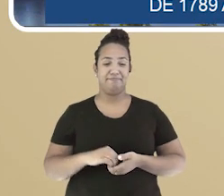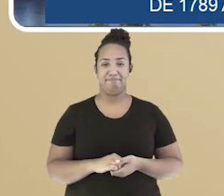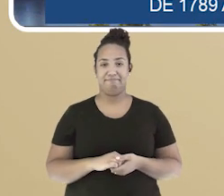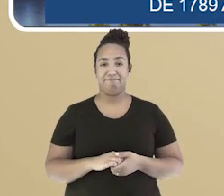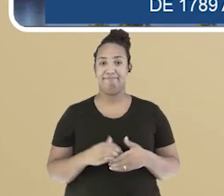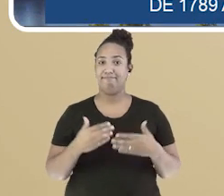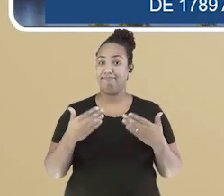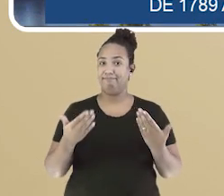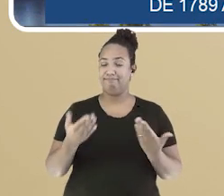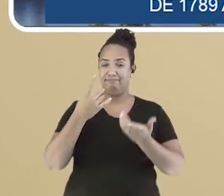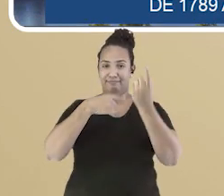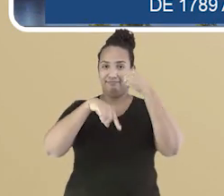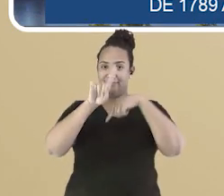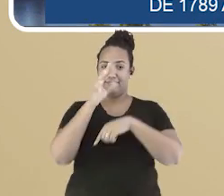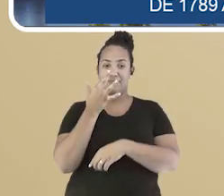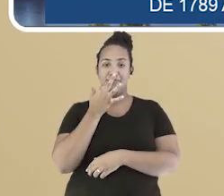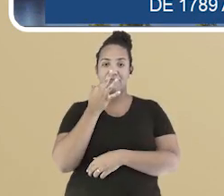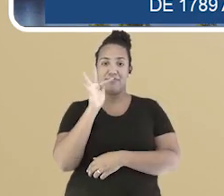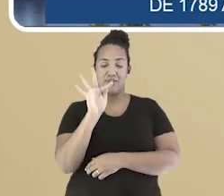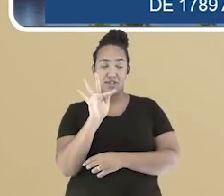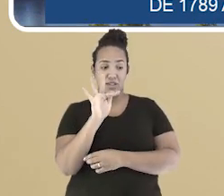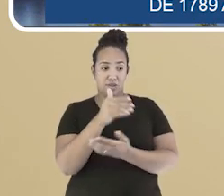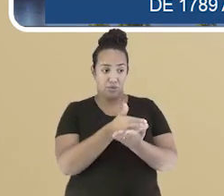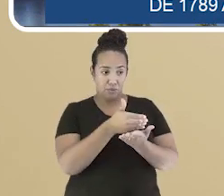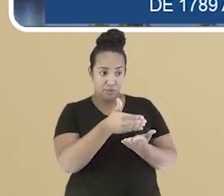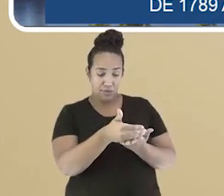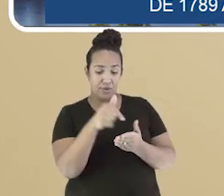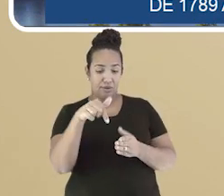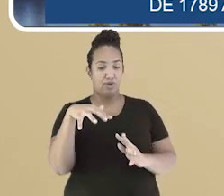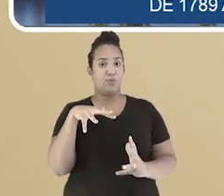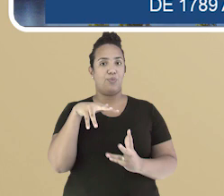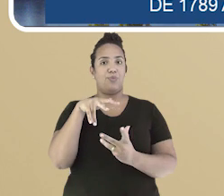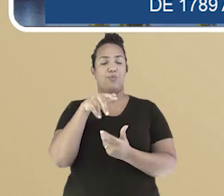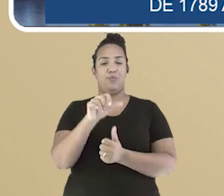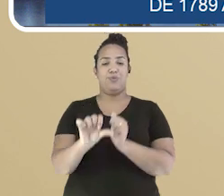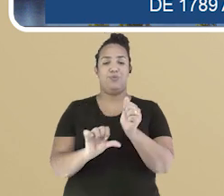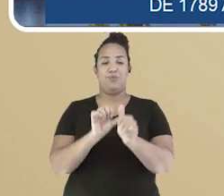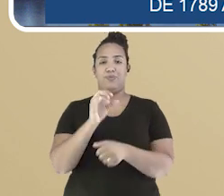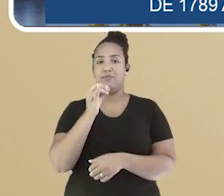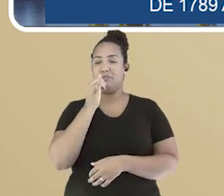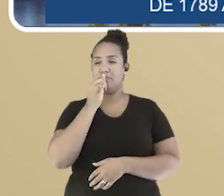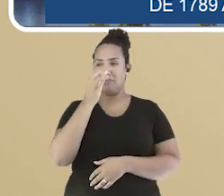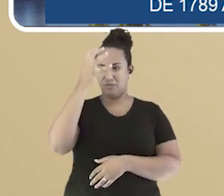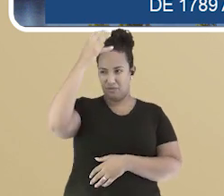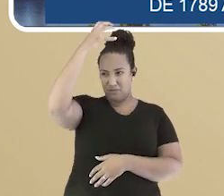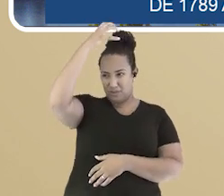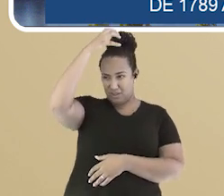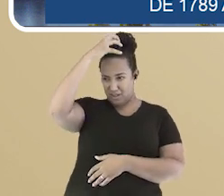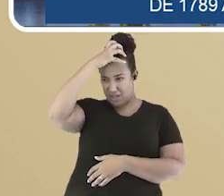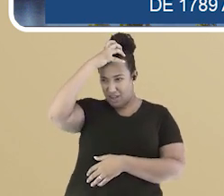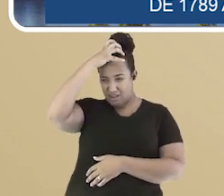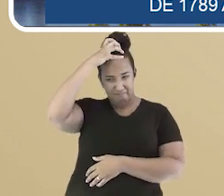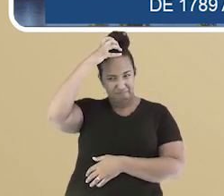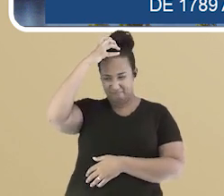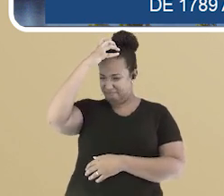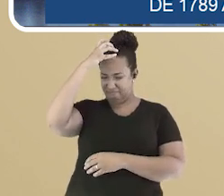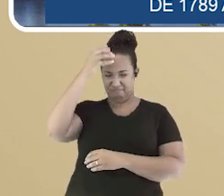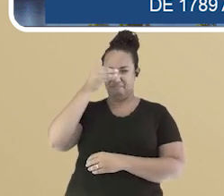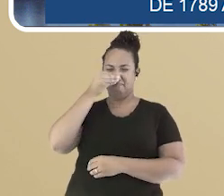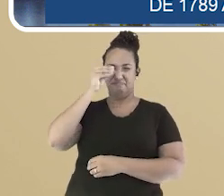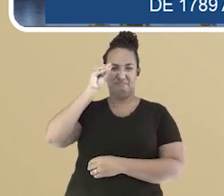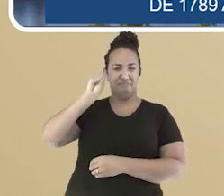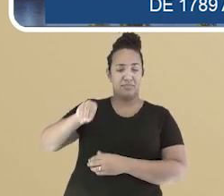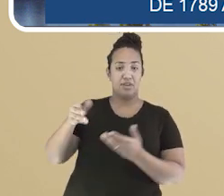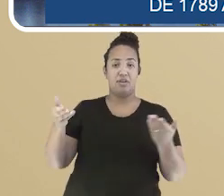partir da Revolução Francesa, muita coisa mudou no mundo. A questão do direito divino dos reis praticamente desapareceu e